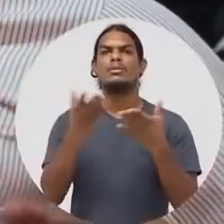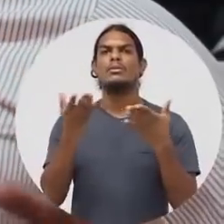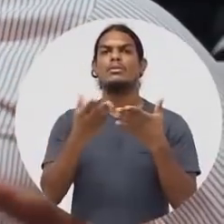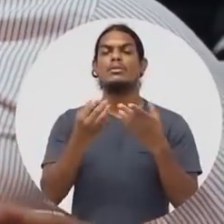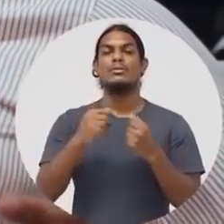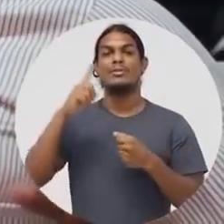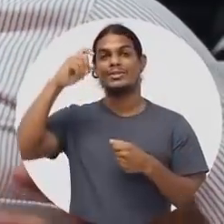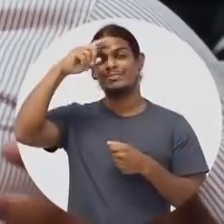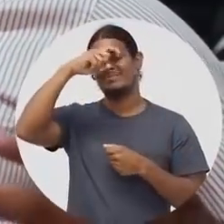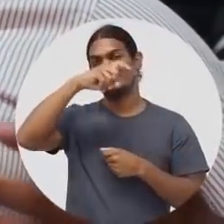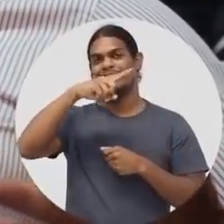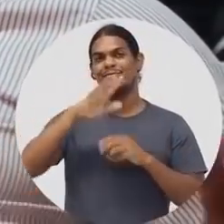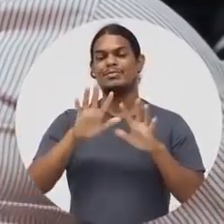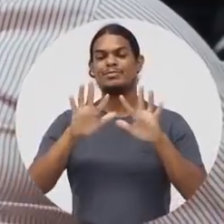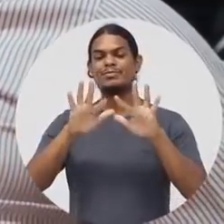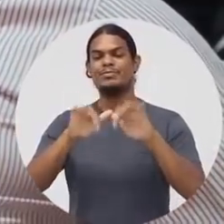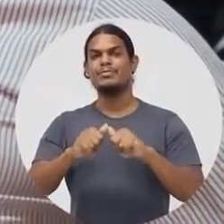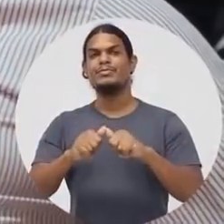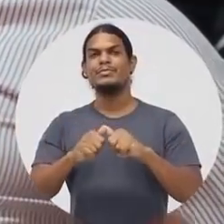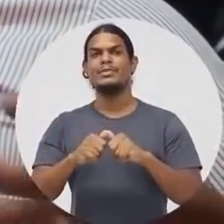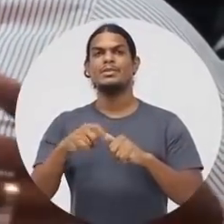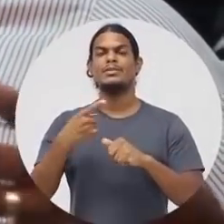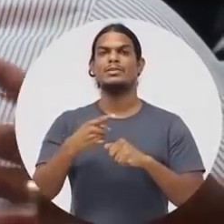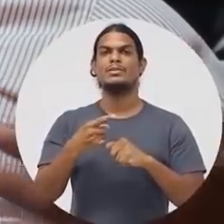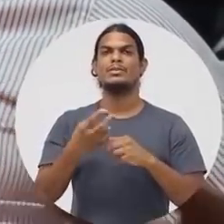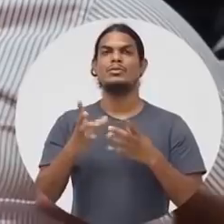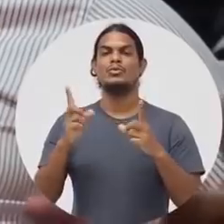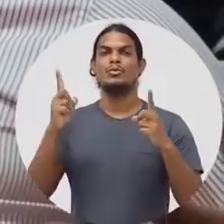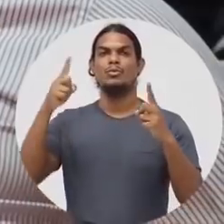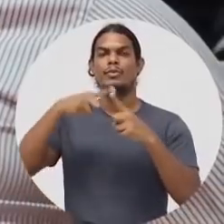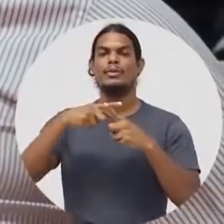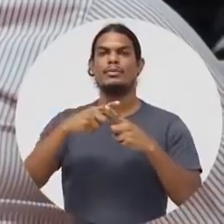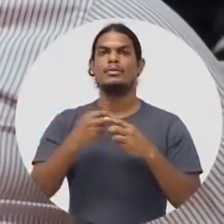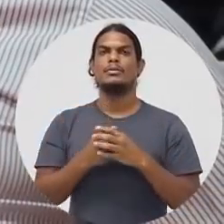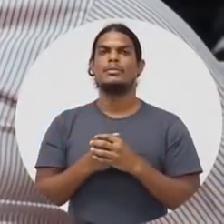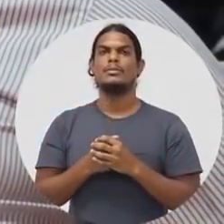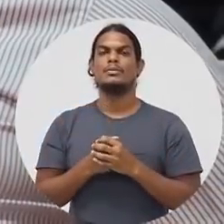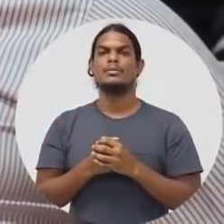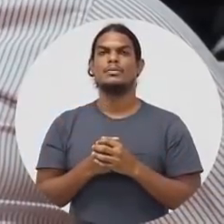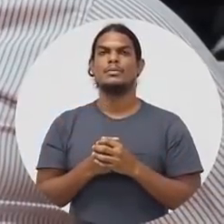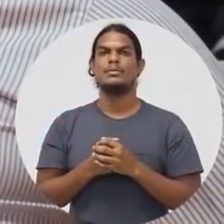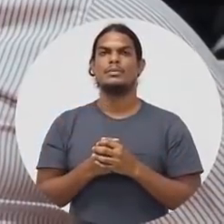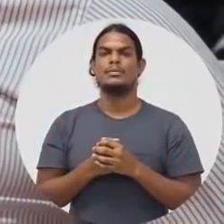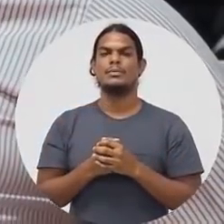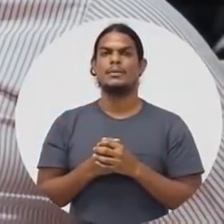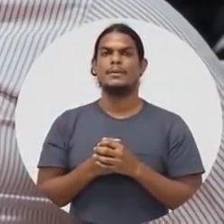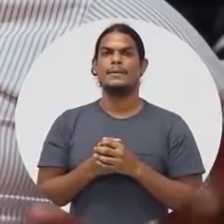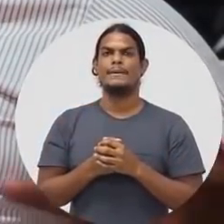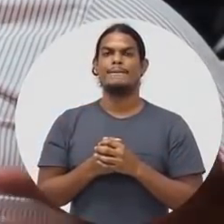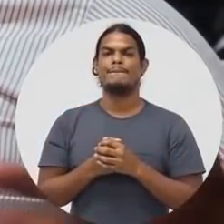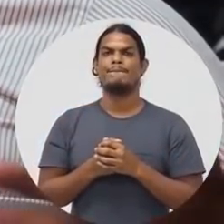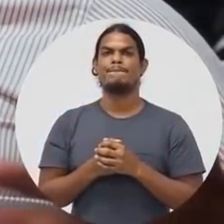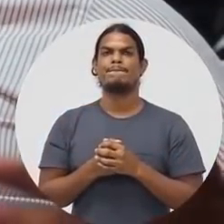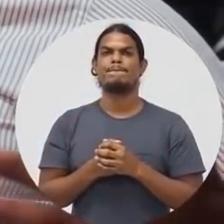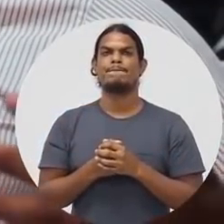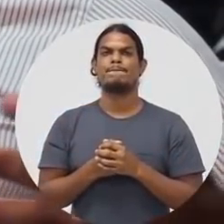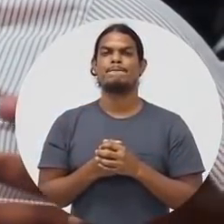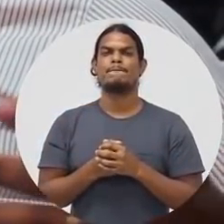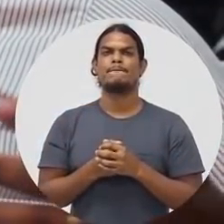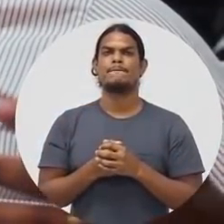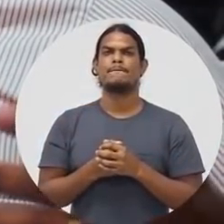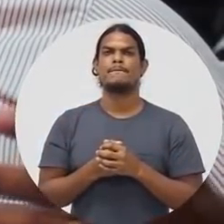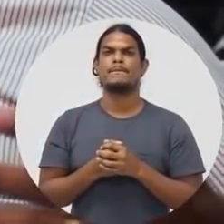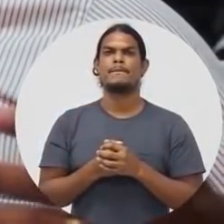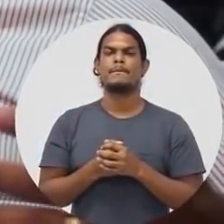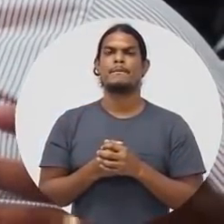poder fechar aquela operação. Por muitas vezes, se a gente puxar para um lado bem prático da história, que isso é bem interessante, a gente deixou